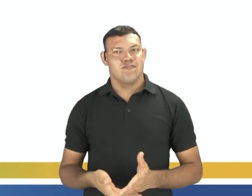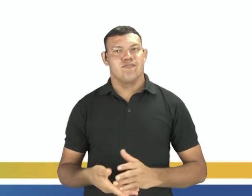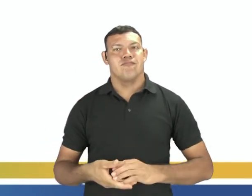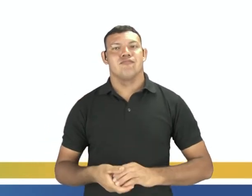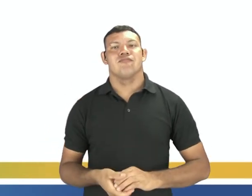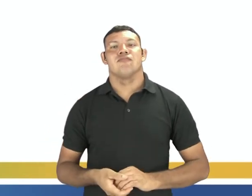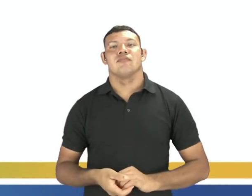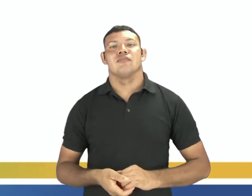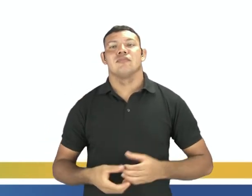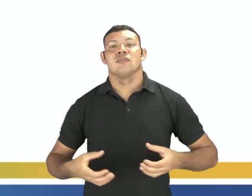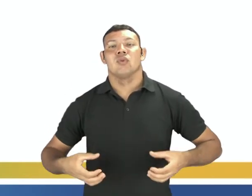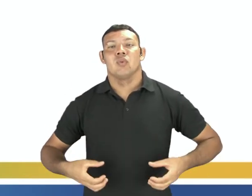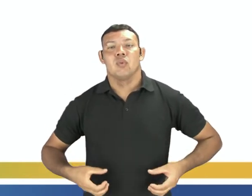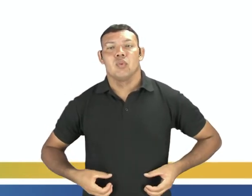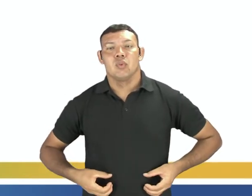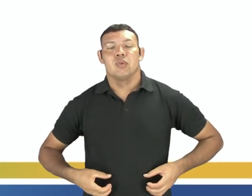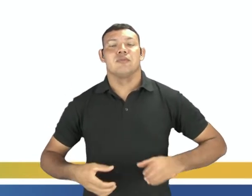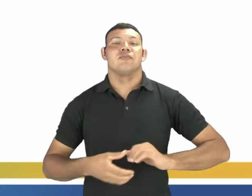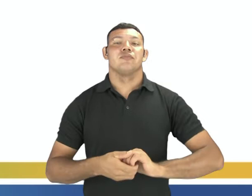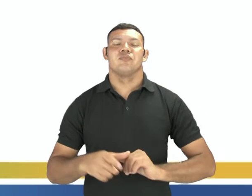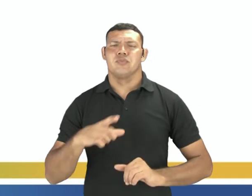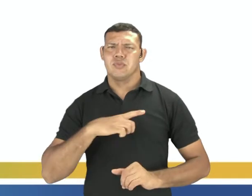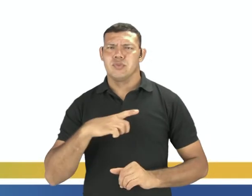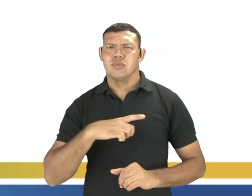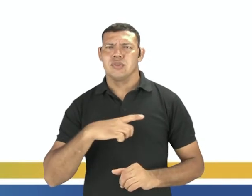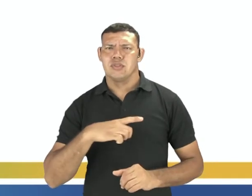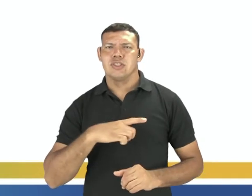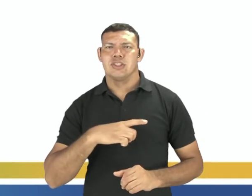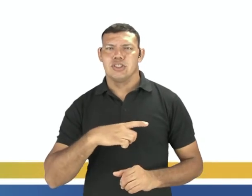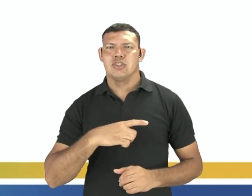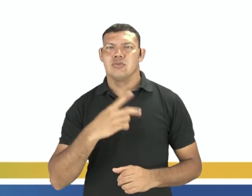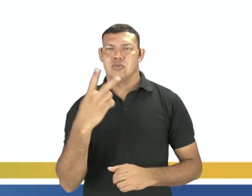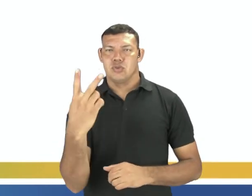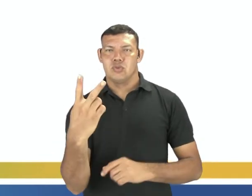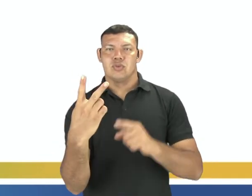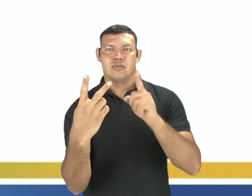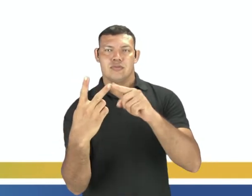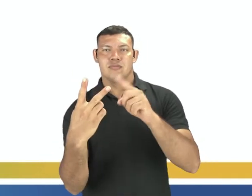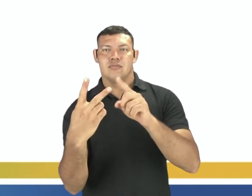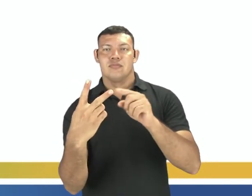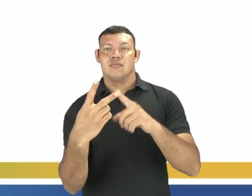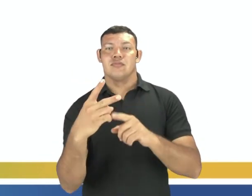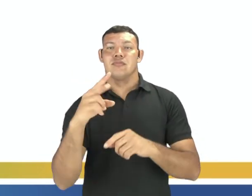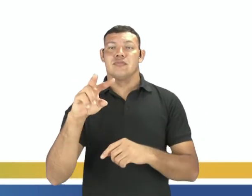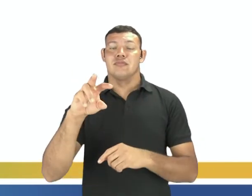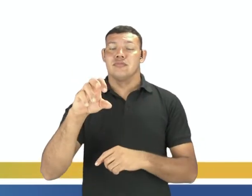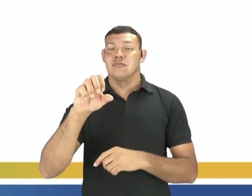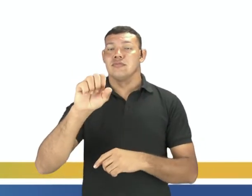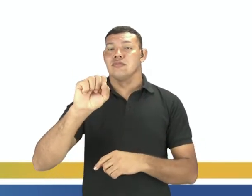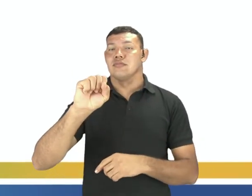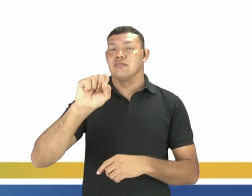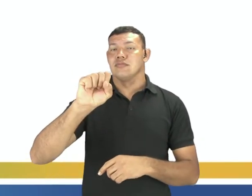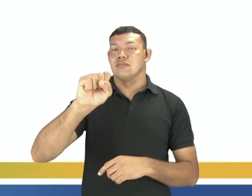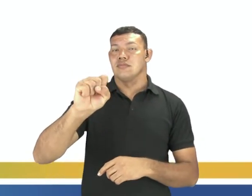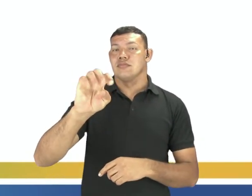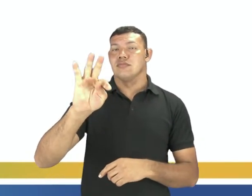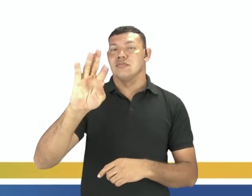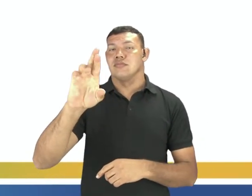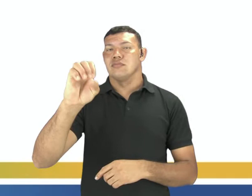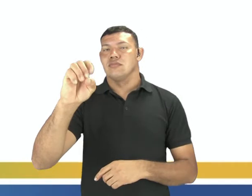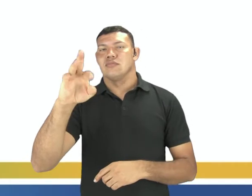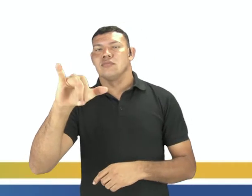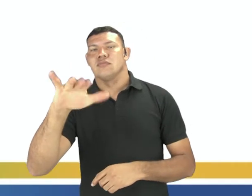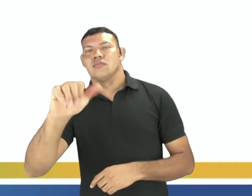sistema genital feminino. Ocorre a produção de 2 hormônios sexuais, o estrogênio e a progesterona.